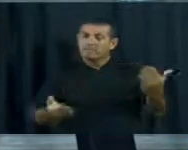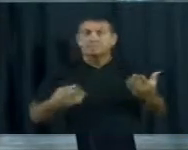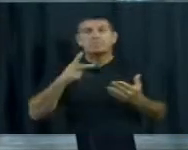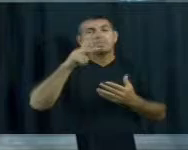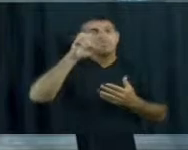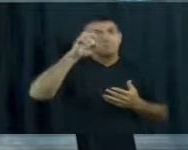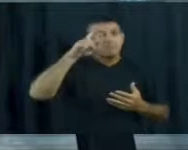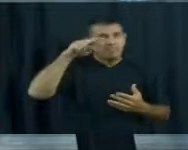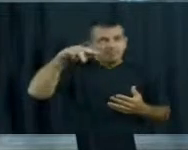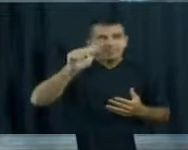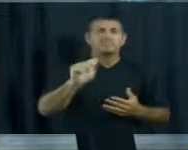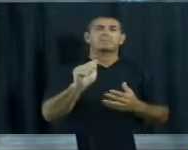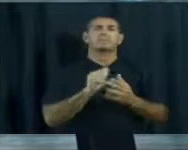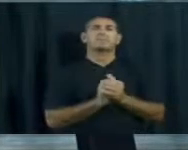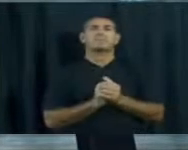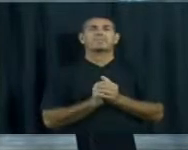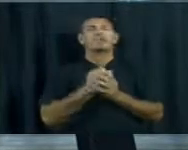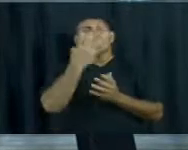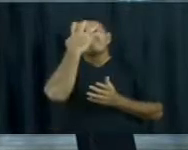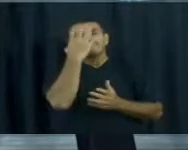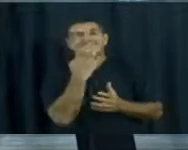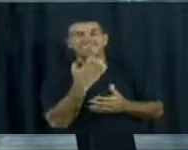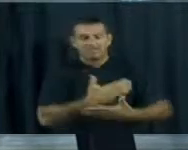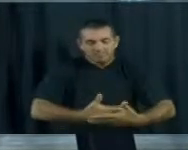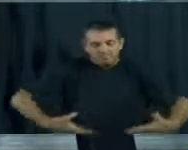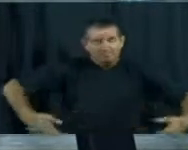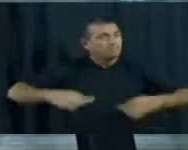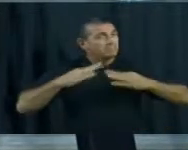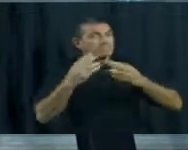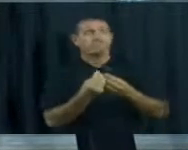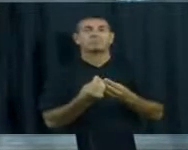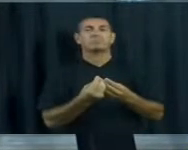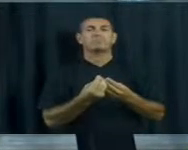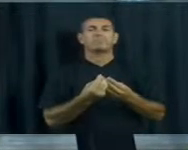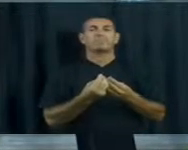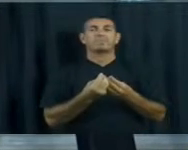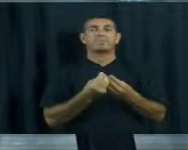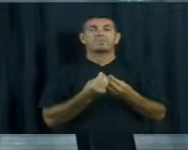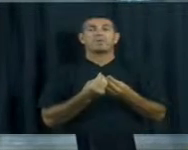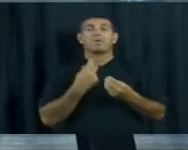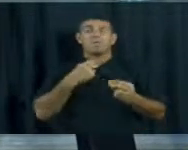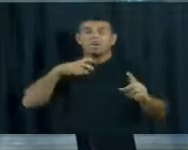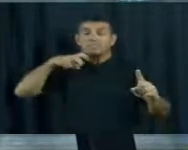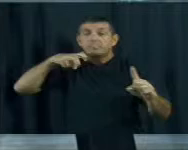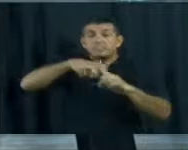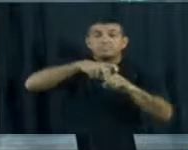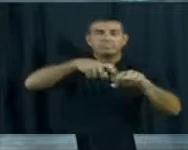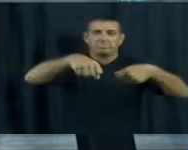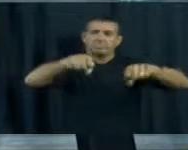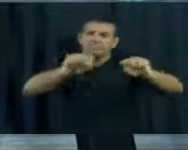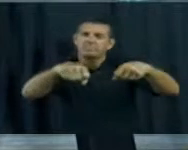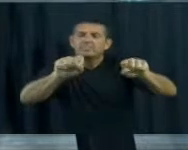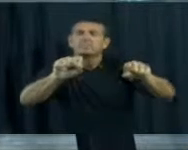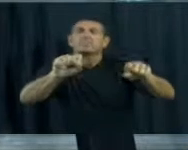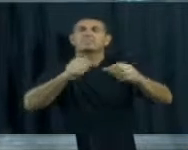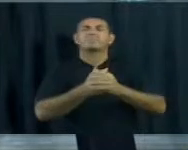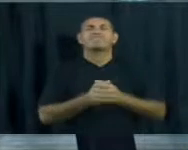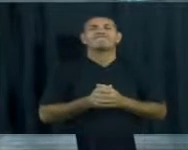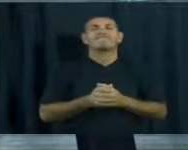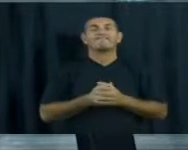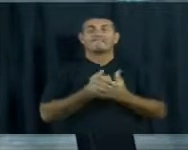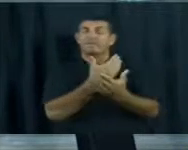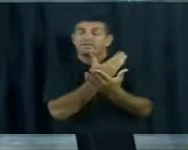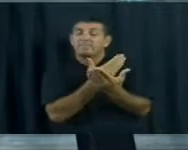Então, assim, ele teve um problema sério com as pernas dele, né, e ela conta que ele teve um acidente de moto e que, infelizmente,